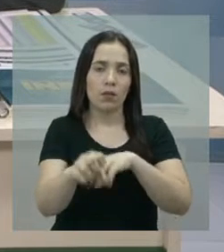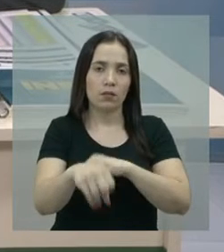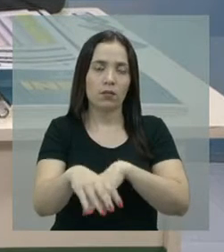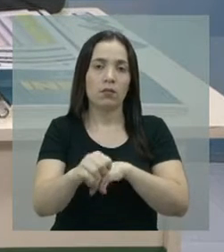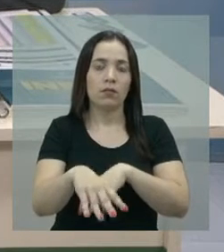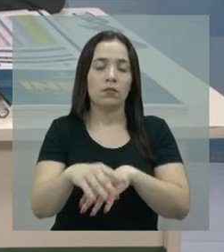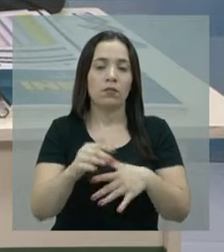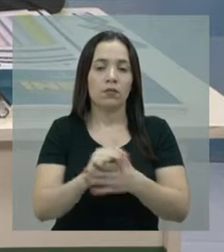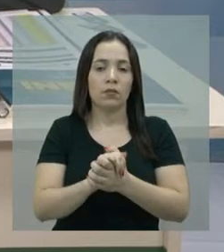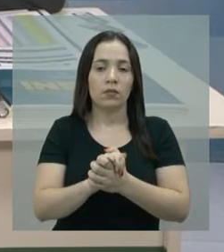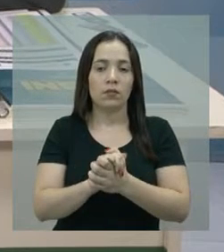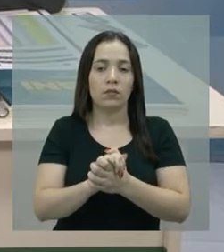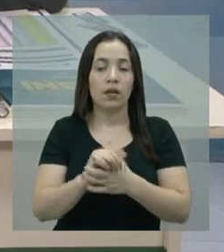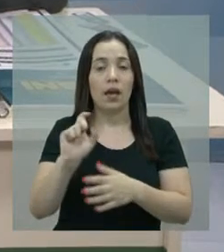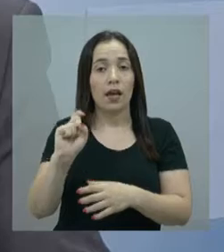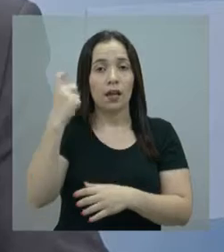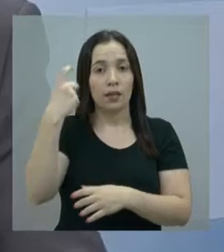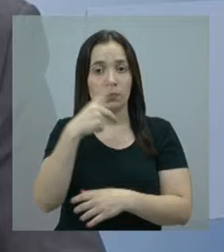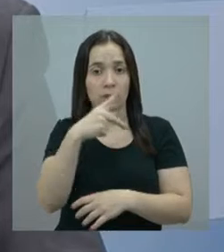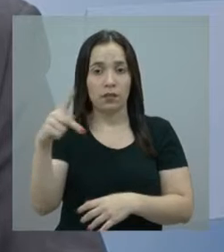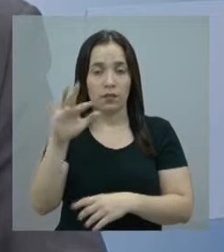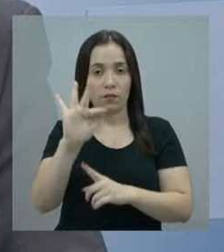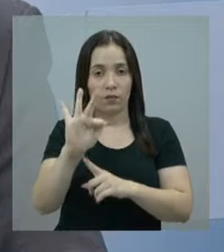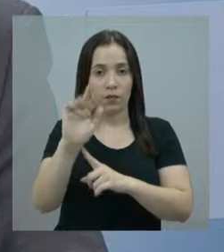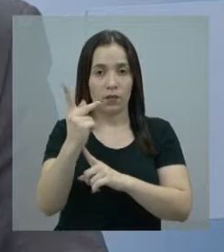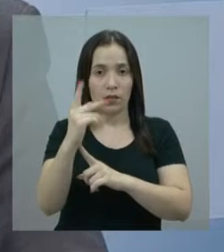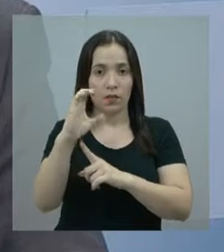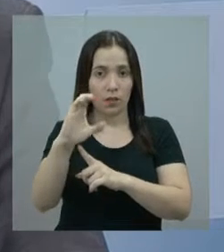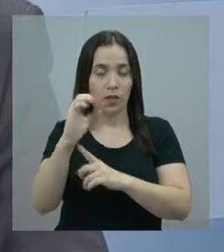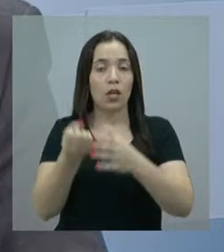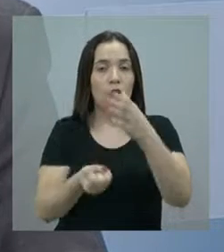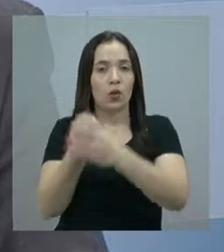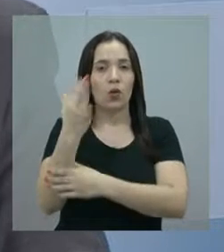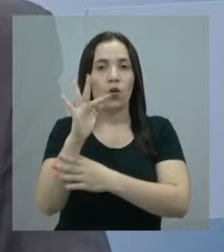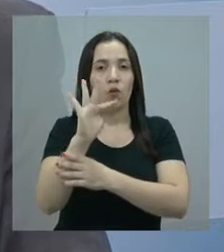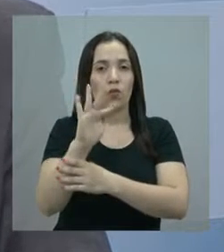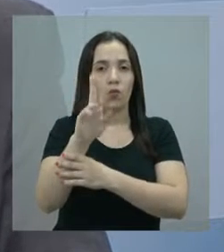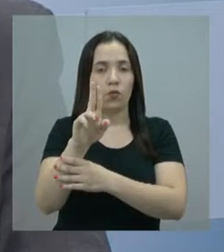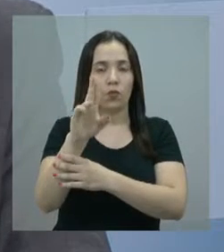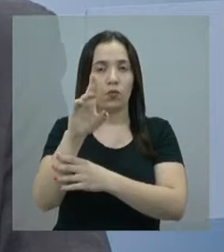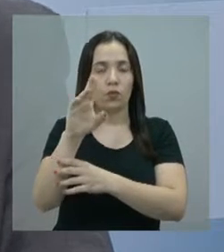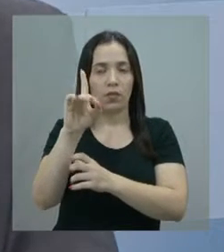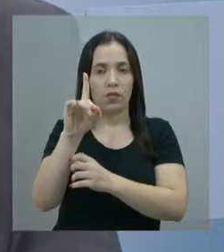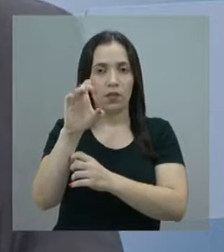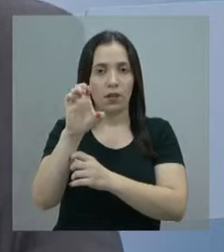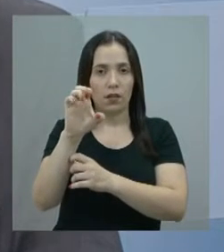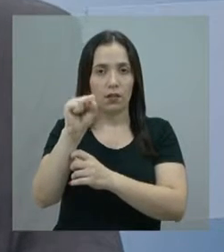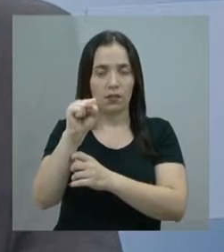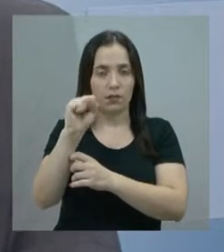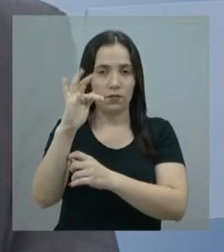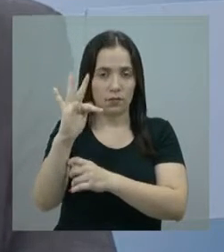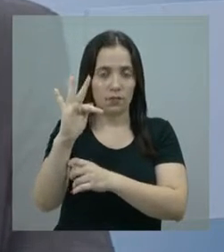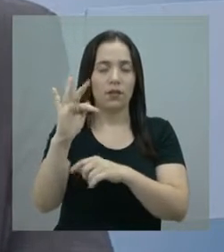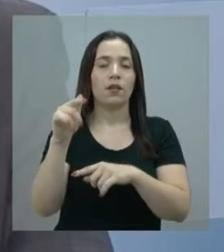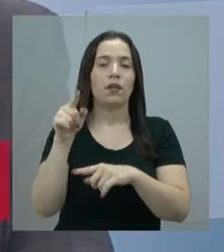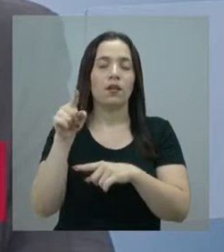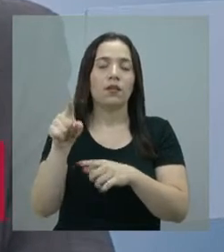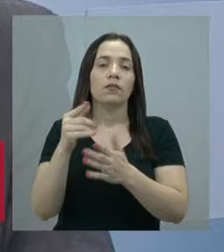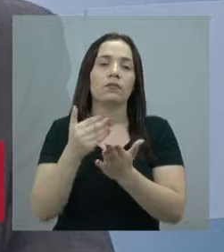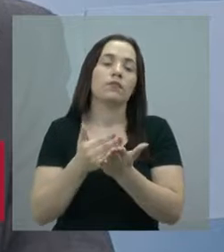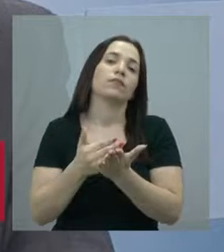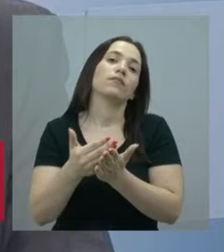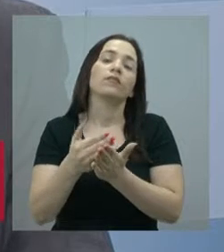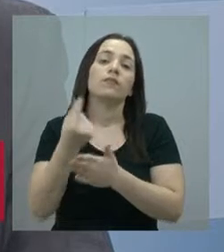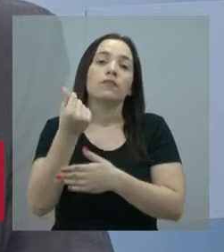no governo do presidente Fernando Henrique Cardoso com o nome Fundef. Era Fundef. E naquele período ele só atinge